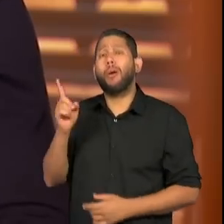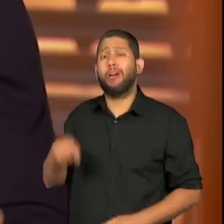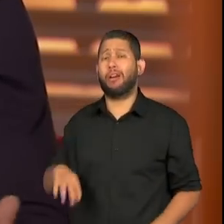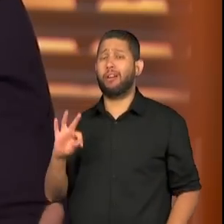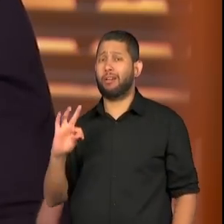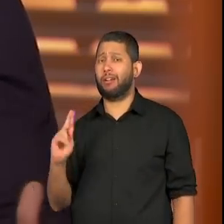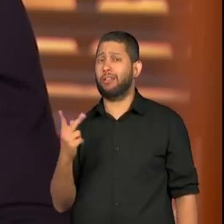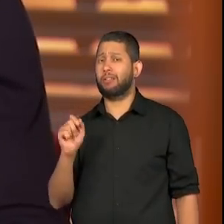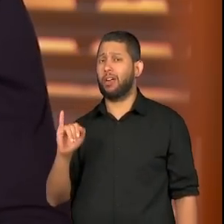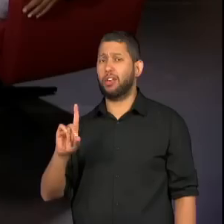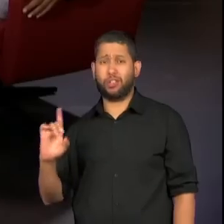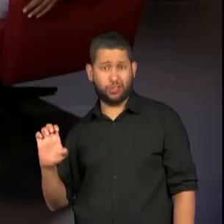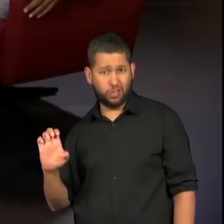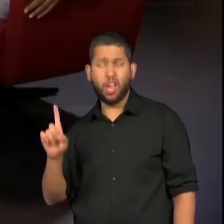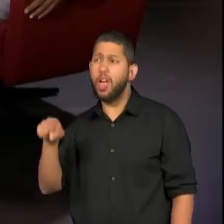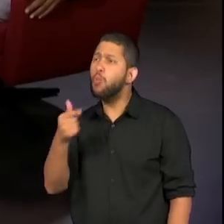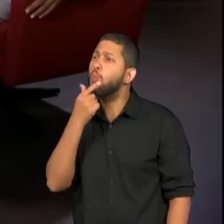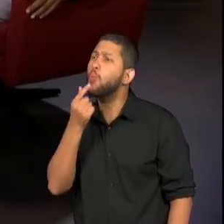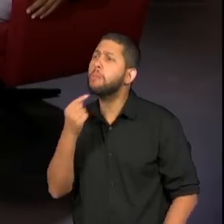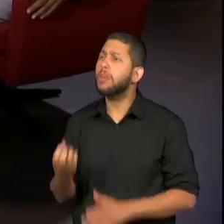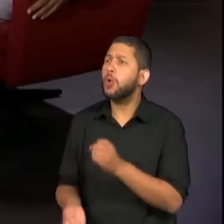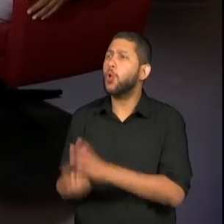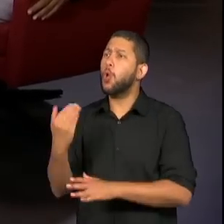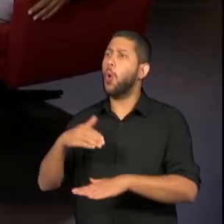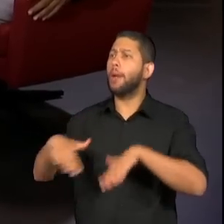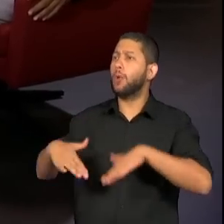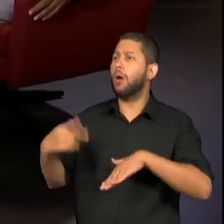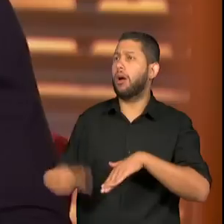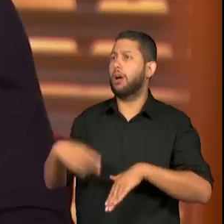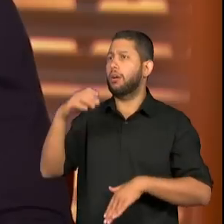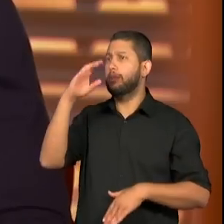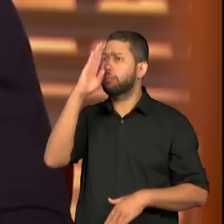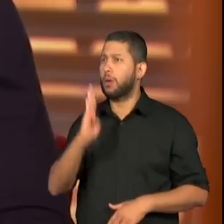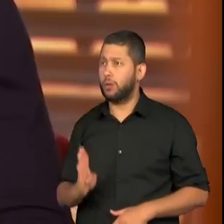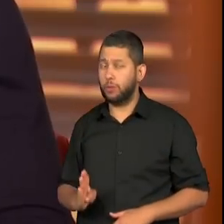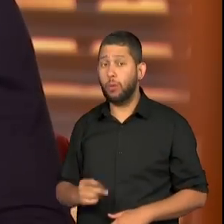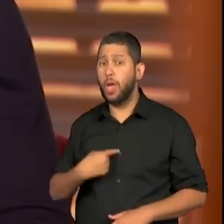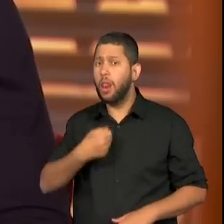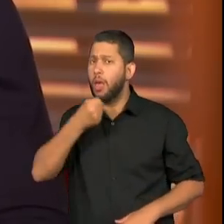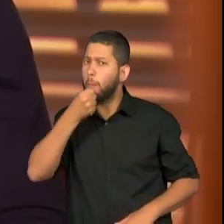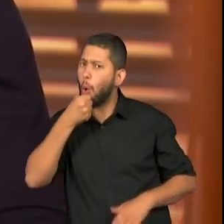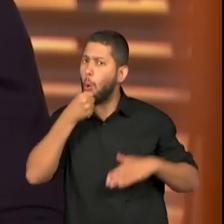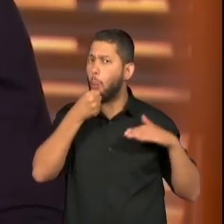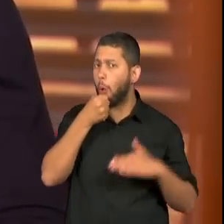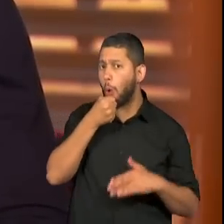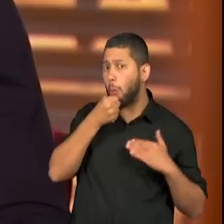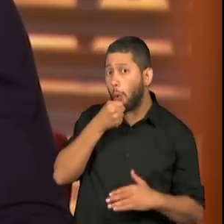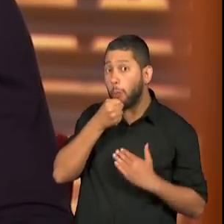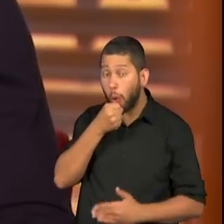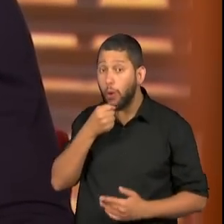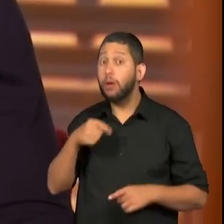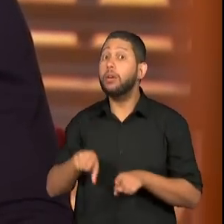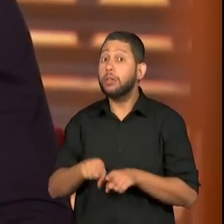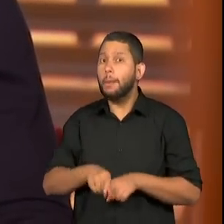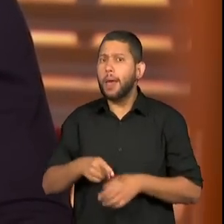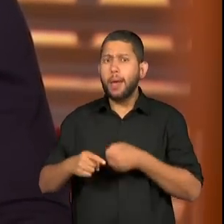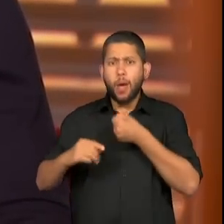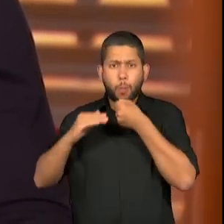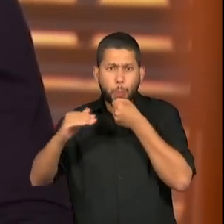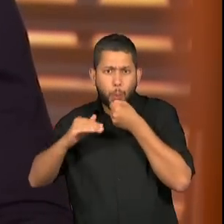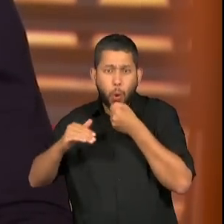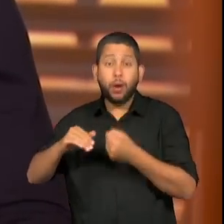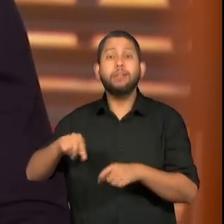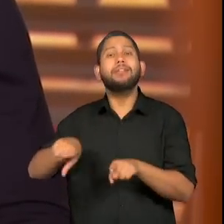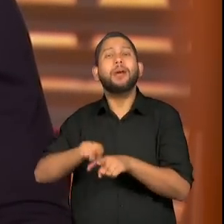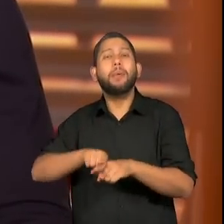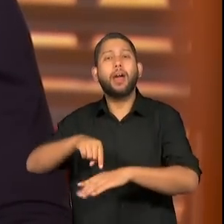ele é o hip-hop man, tá ligado? Ele, além de ser rapper, Taíde, porra, é b-boy, dança sim, break. Sim. Se